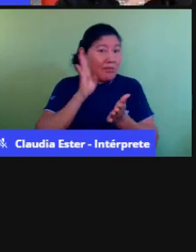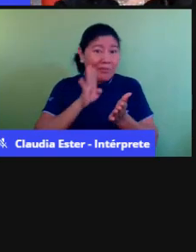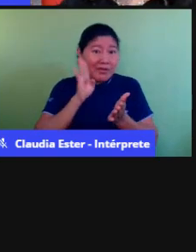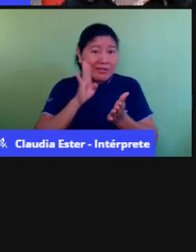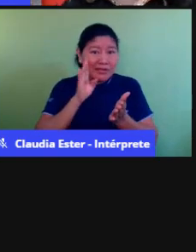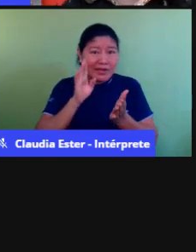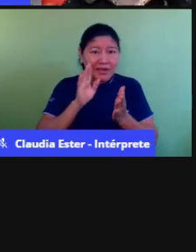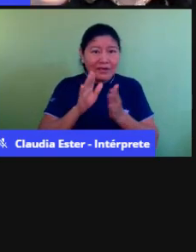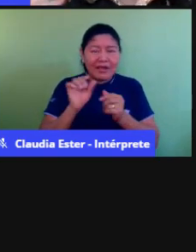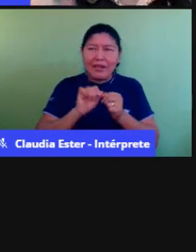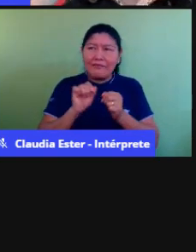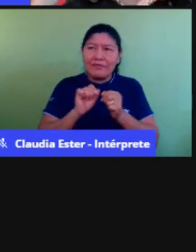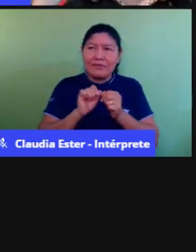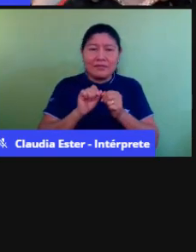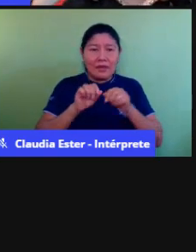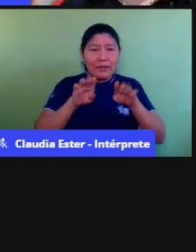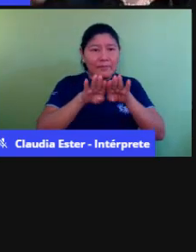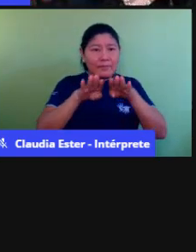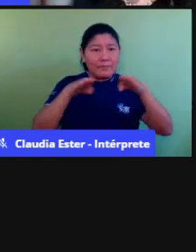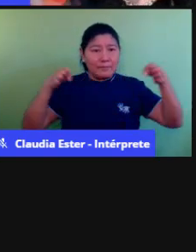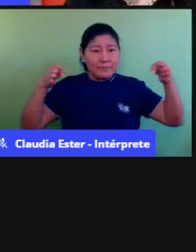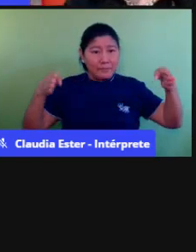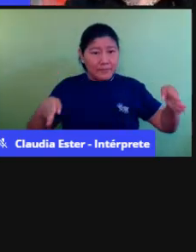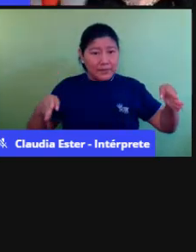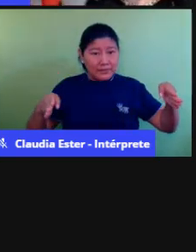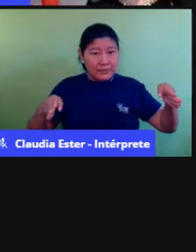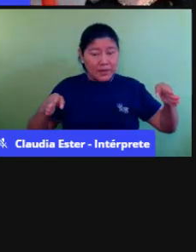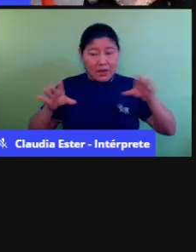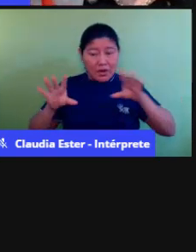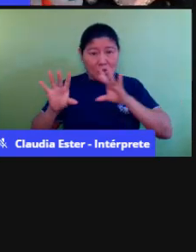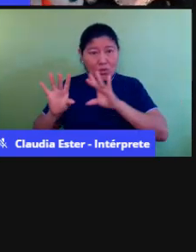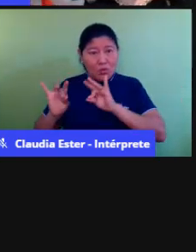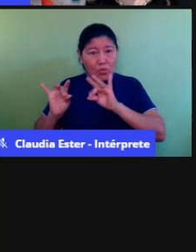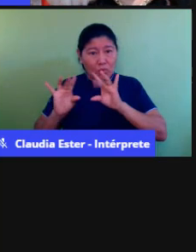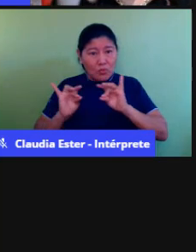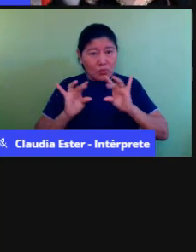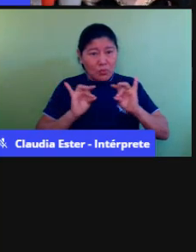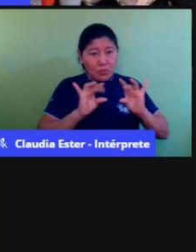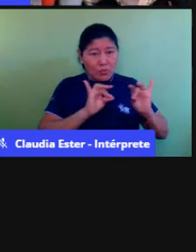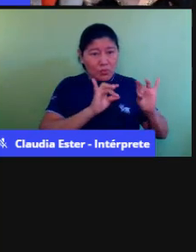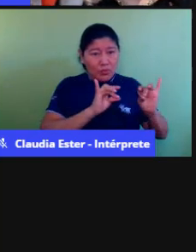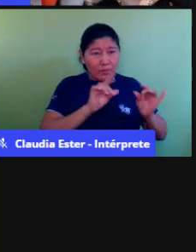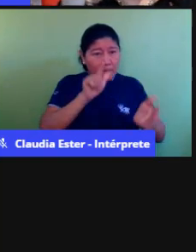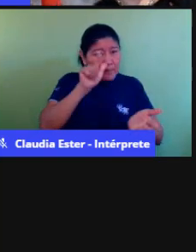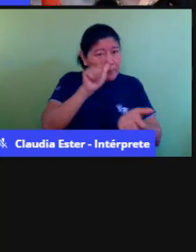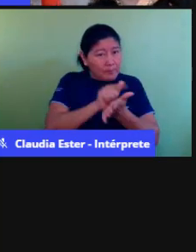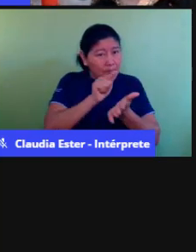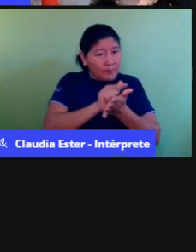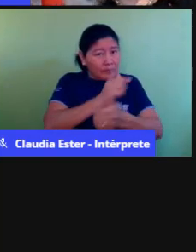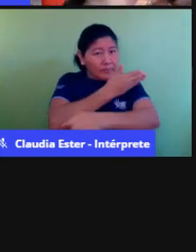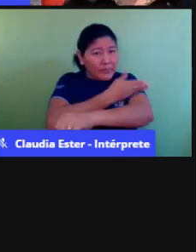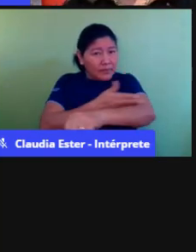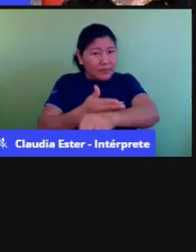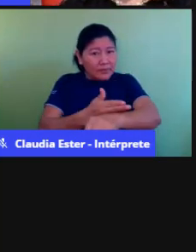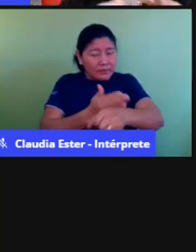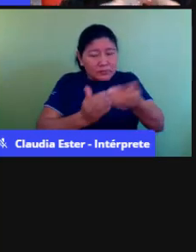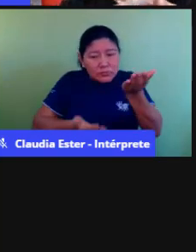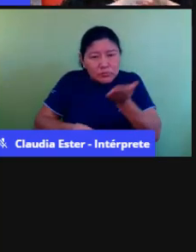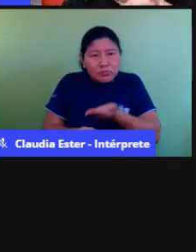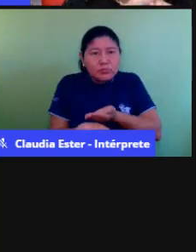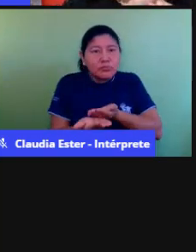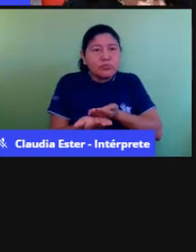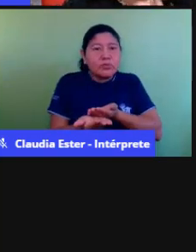varanda, uma mesa grande, ela colou várias folhas de sulfite embaixo da mesa. Aí ela colocou